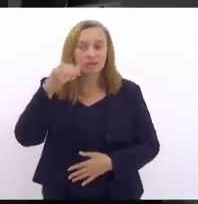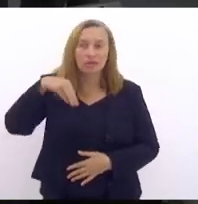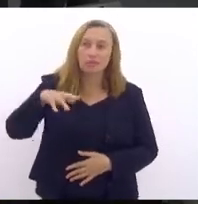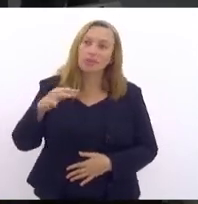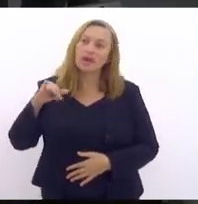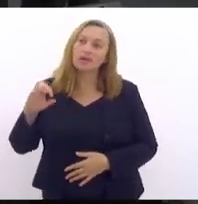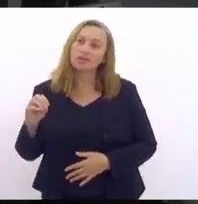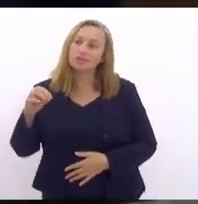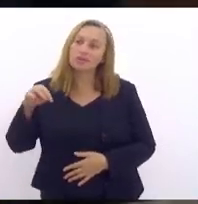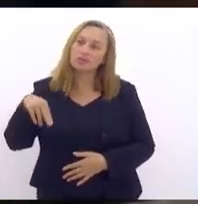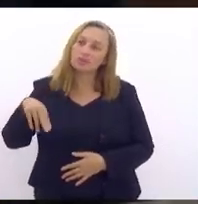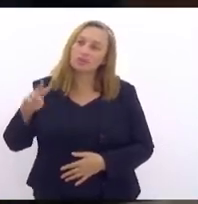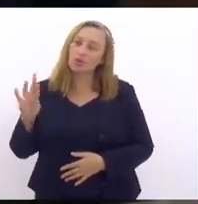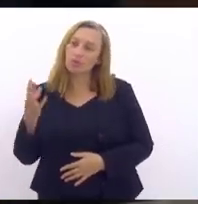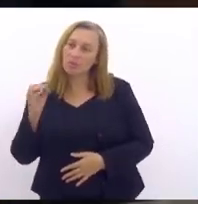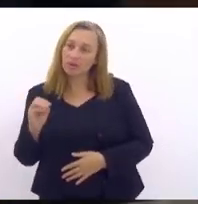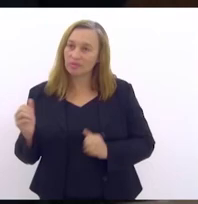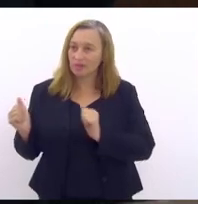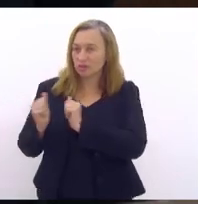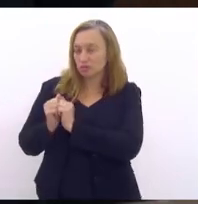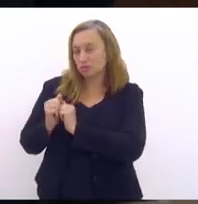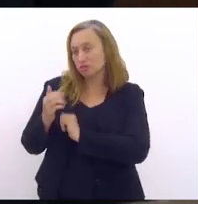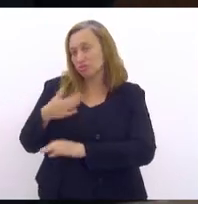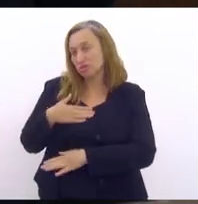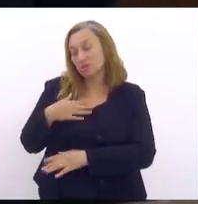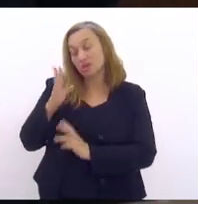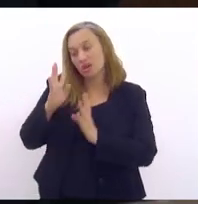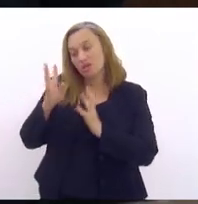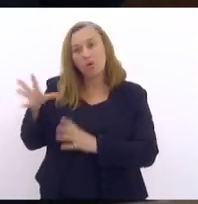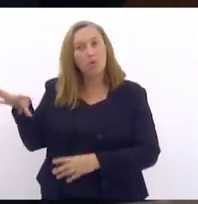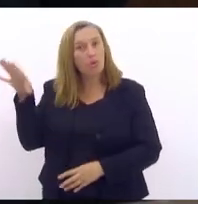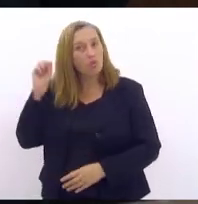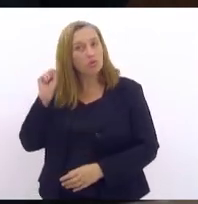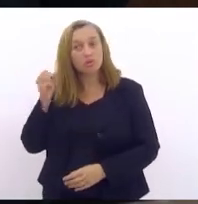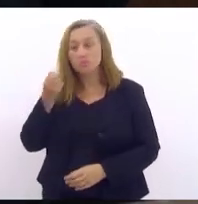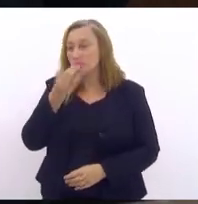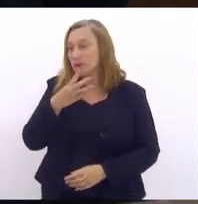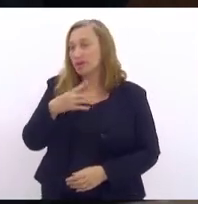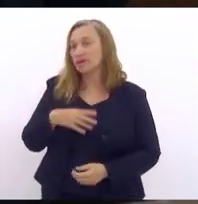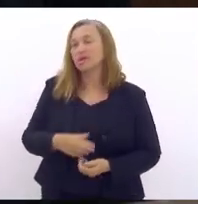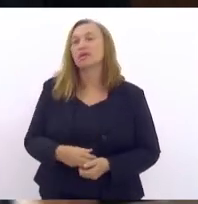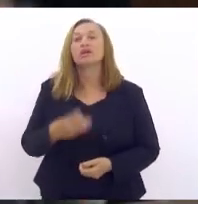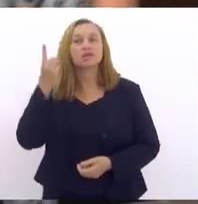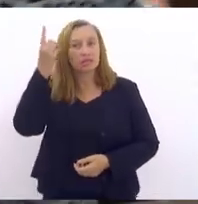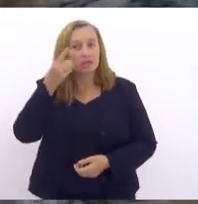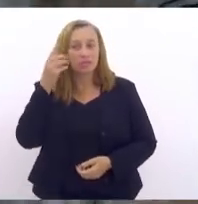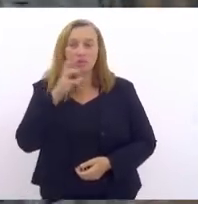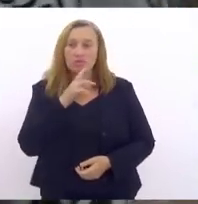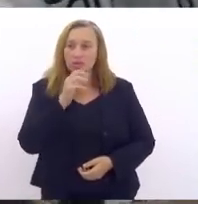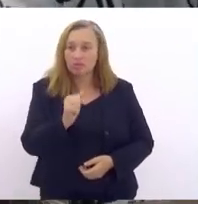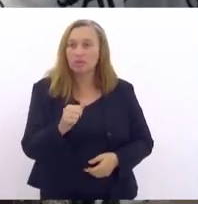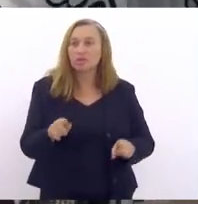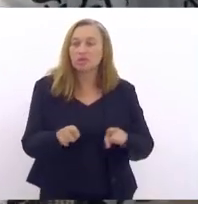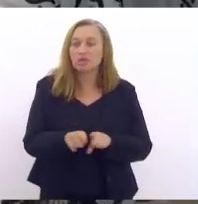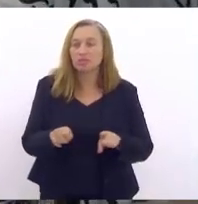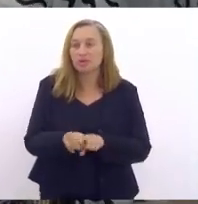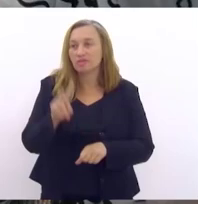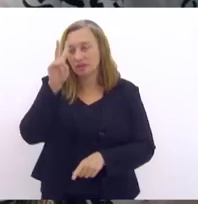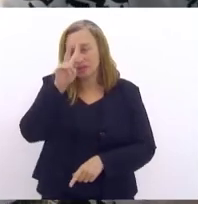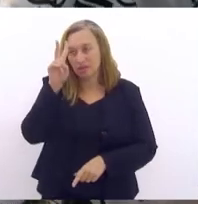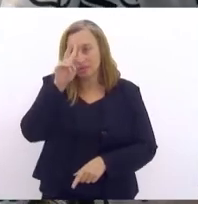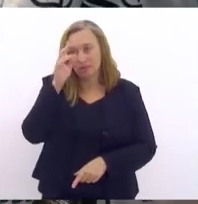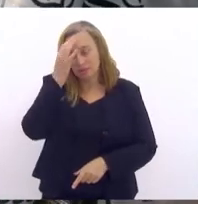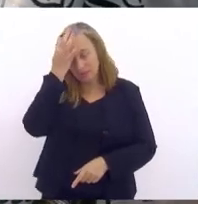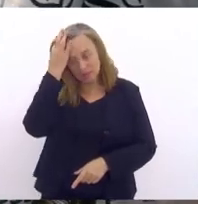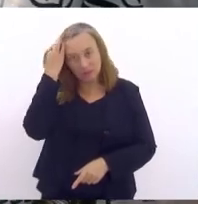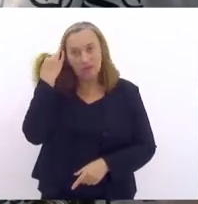para ele ficar aqui do meu lado, porque eu estava aqui ouvindo atentamente, e deputado Rodrigo Amorim também vai se lembrar disso. Não